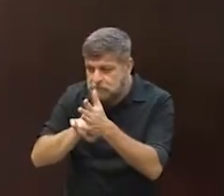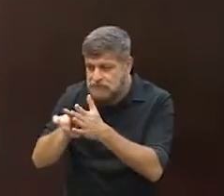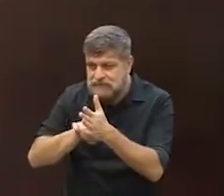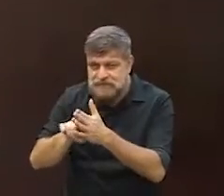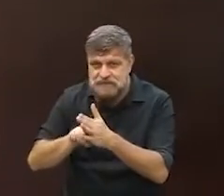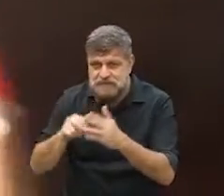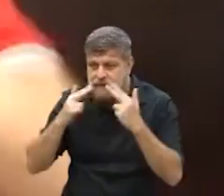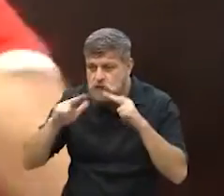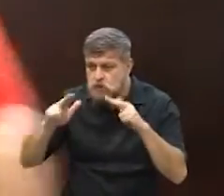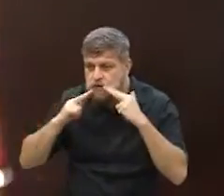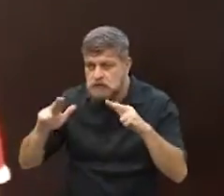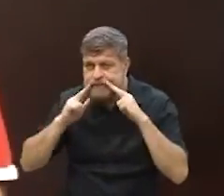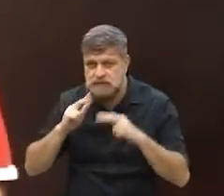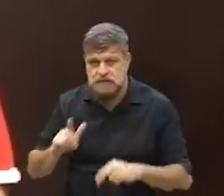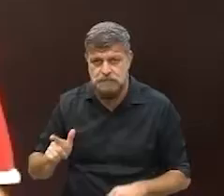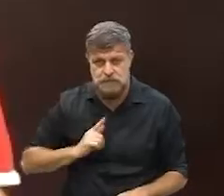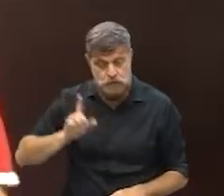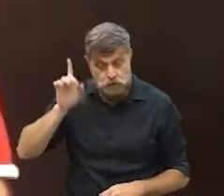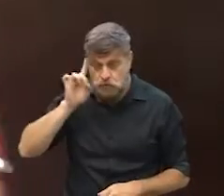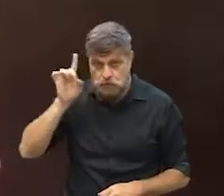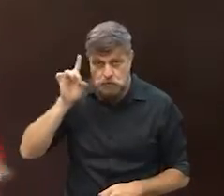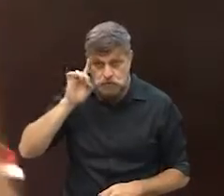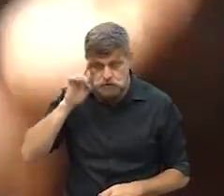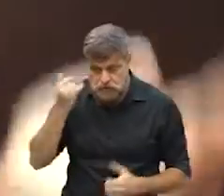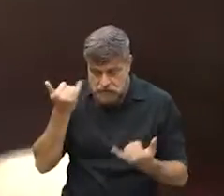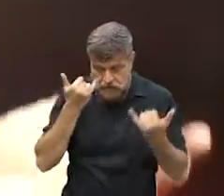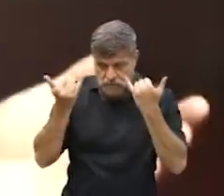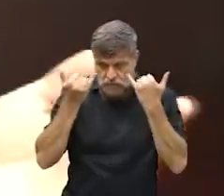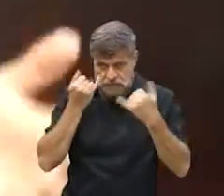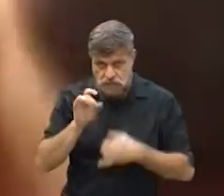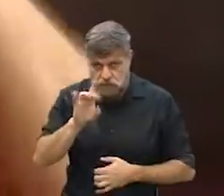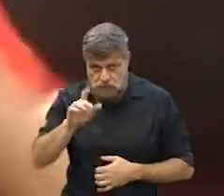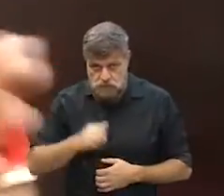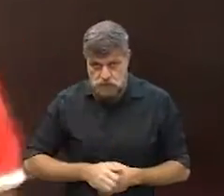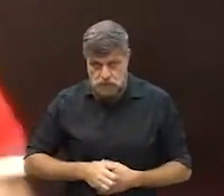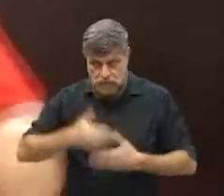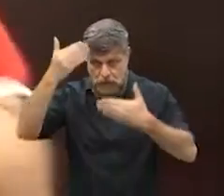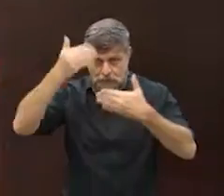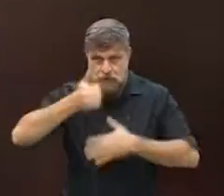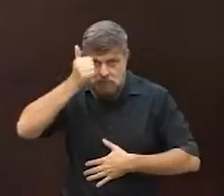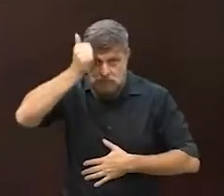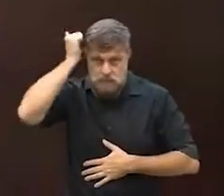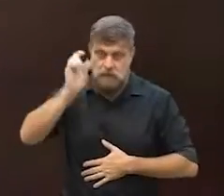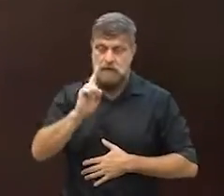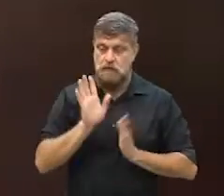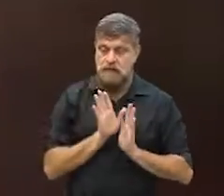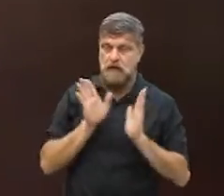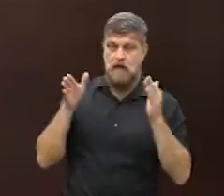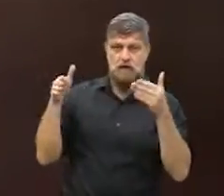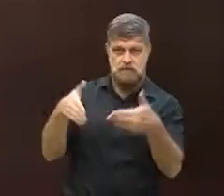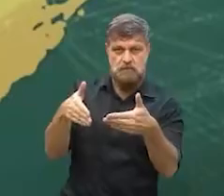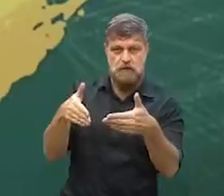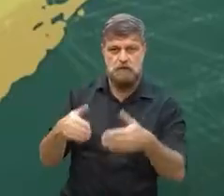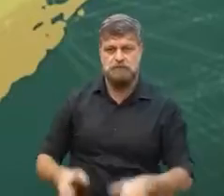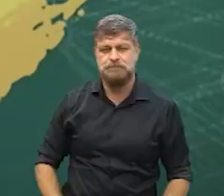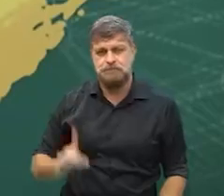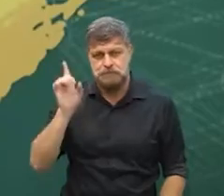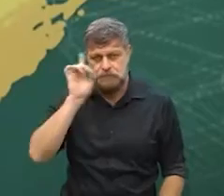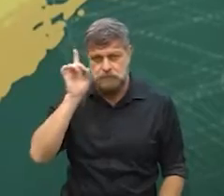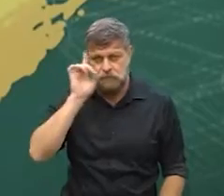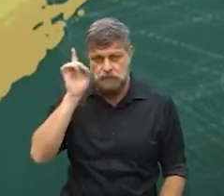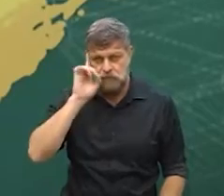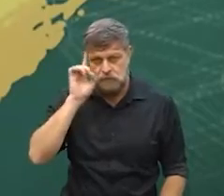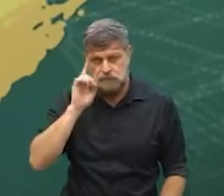dessas informações. A rotina da informação, isso não é nem só para o vestibular, mas pensando que esse é o foco aqui do que a gente está falando. Pro dia a